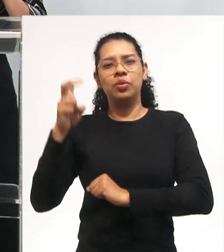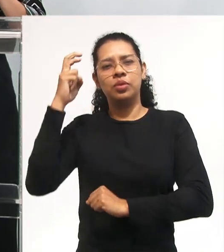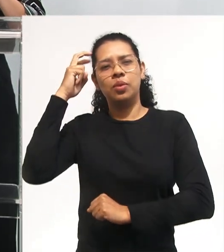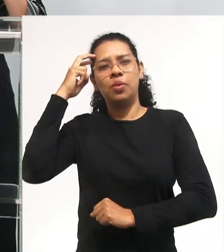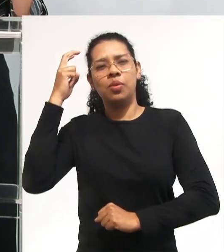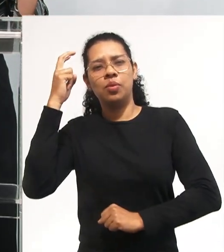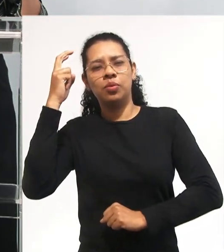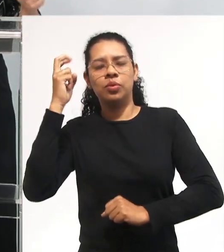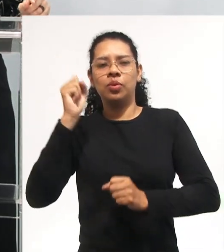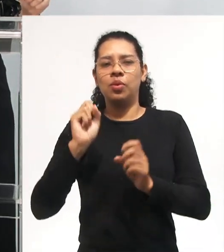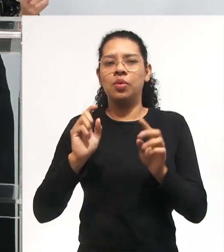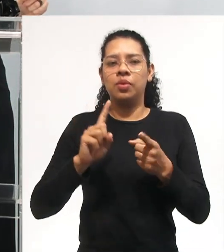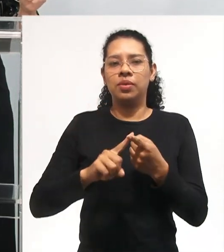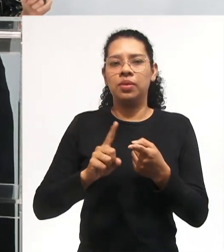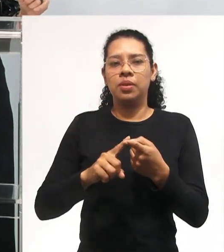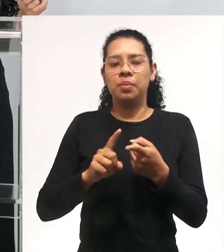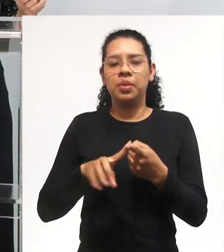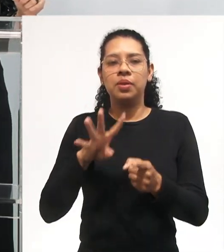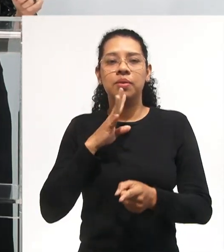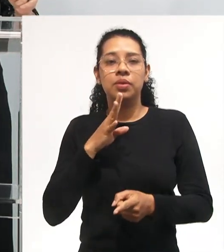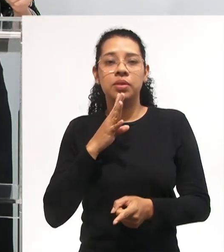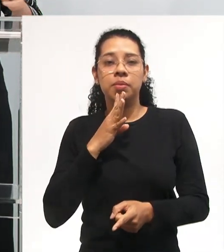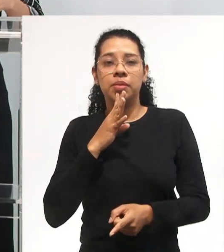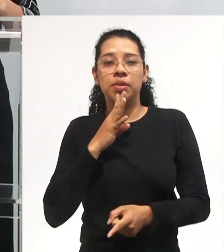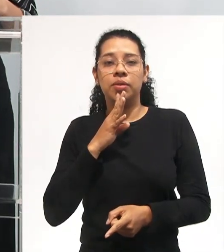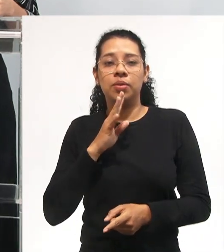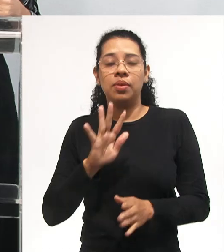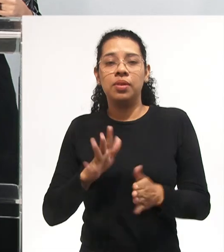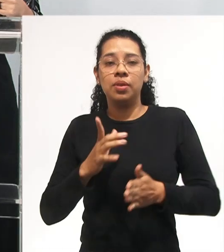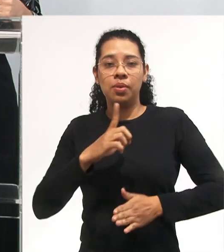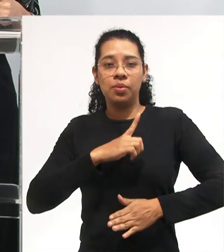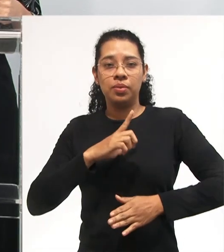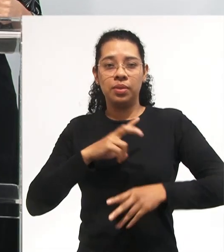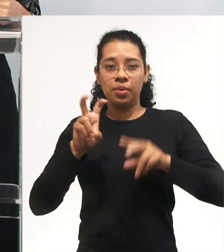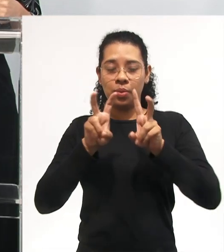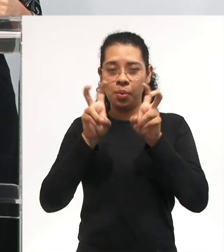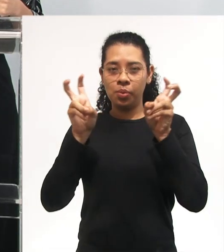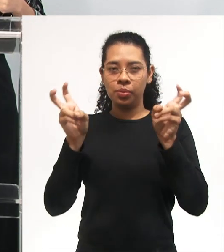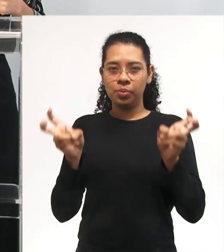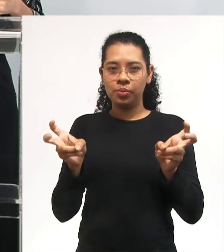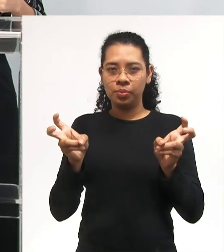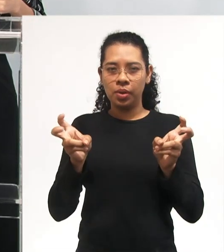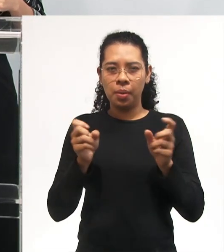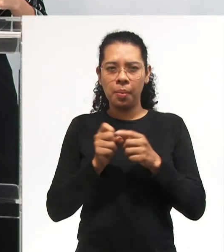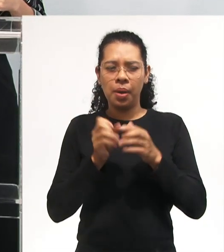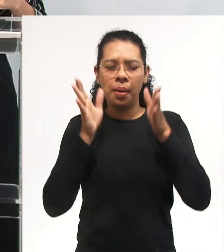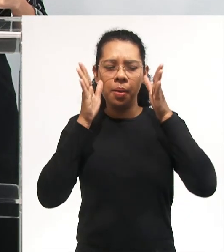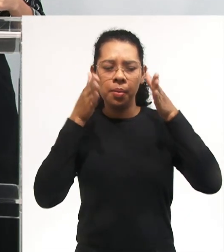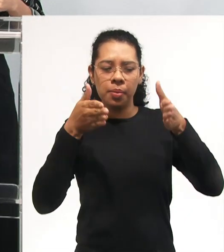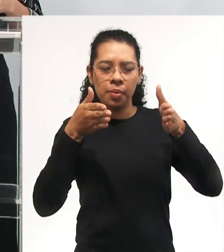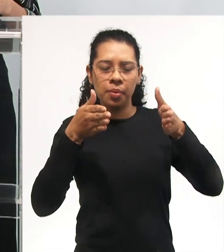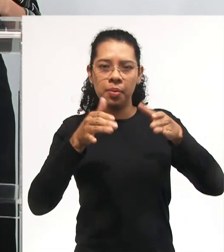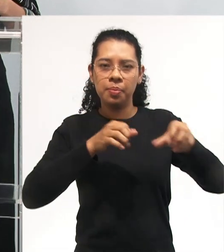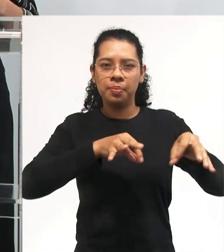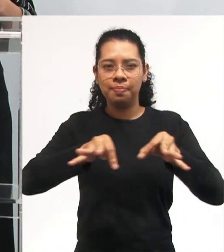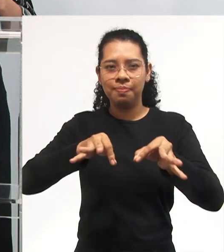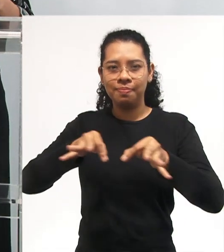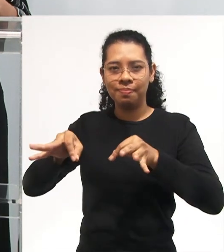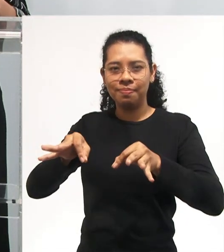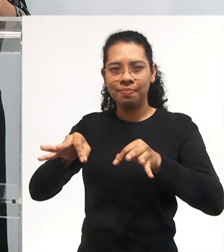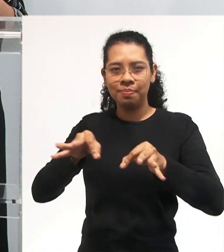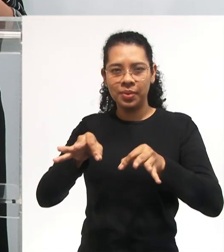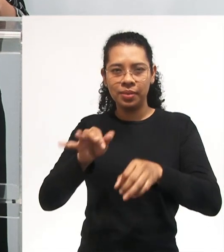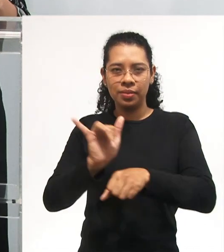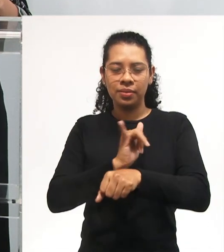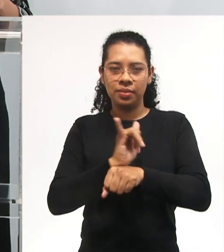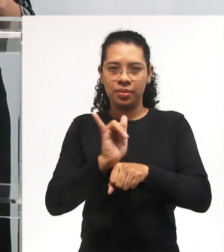Veja que eu já usei o termo planejamento estratégico. Então, essa visão estratégica aqui, ela está aliada, ela está